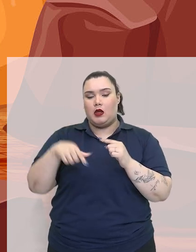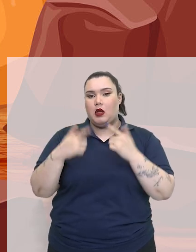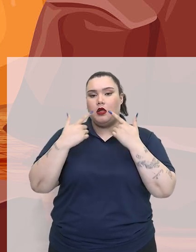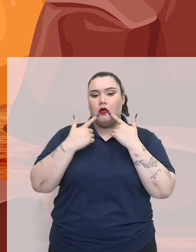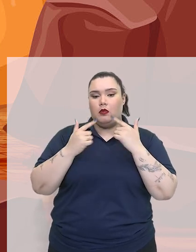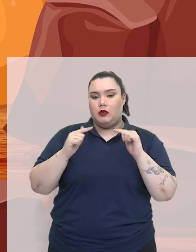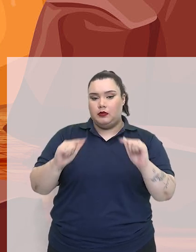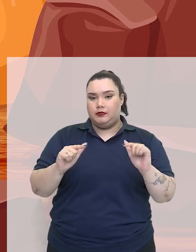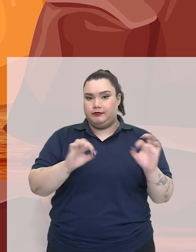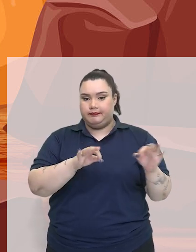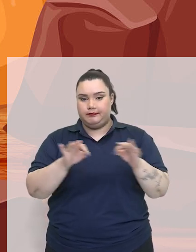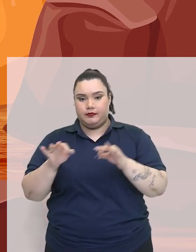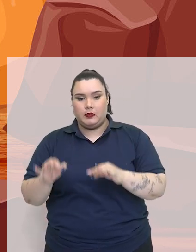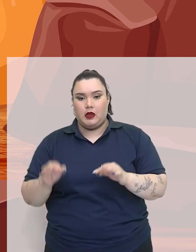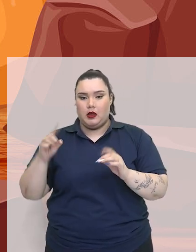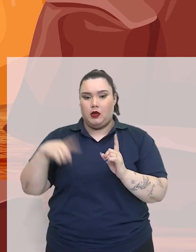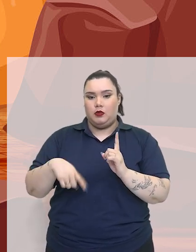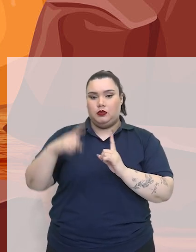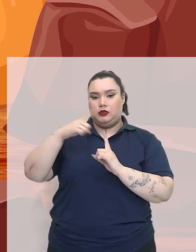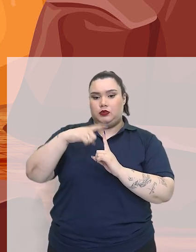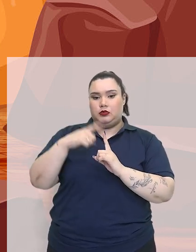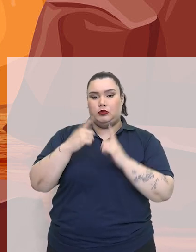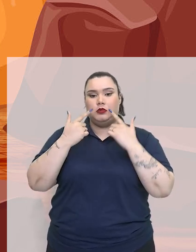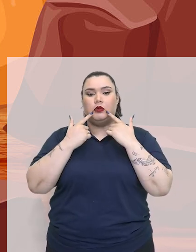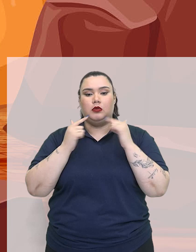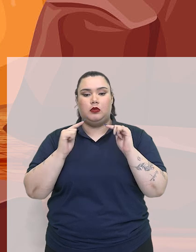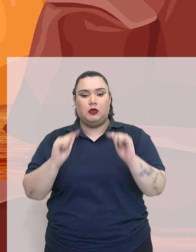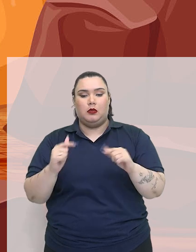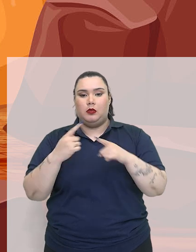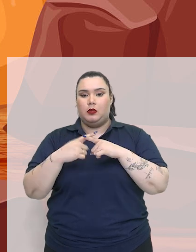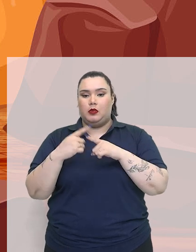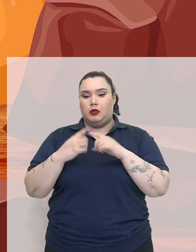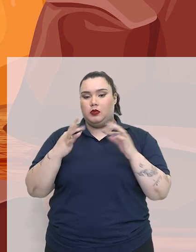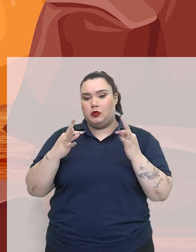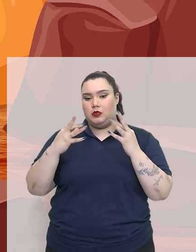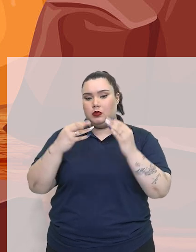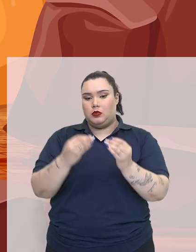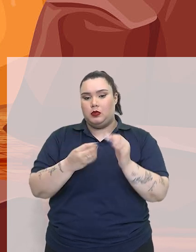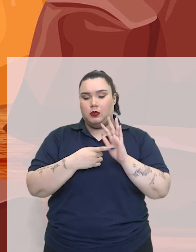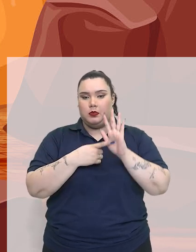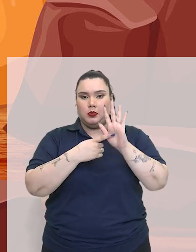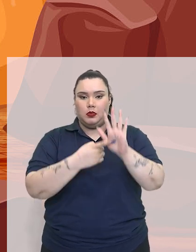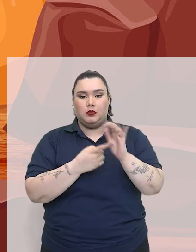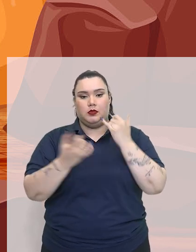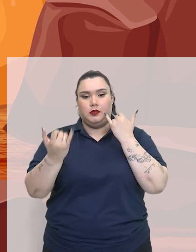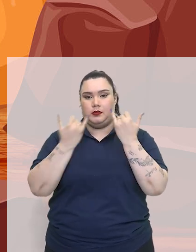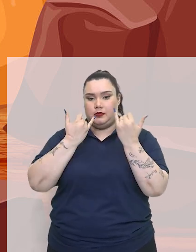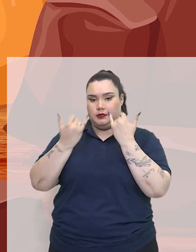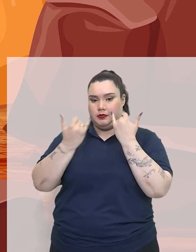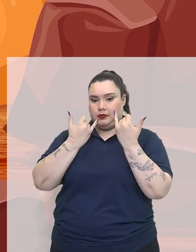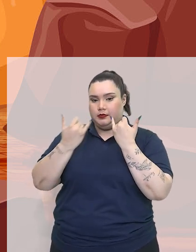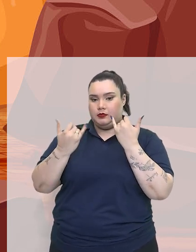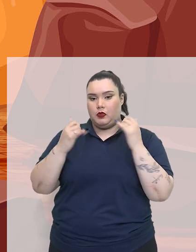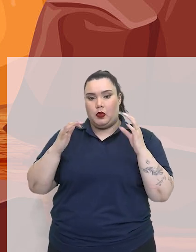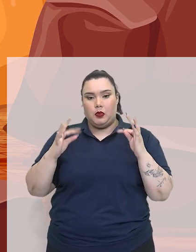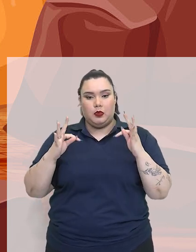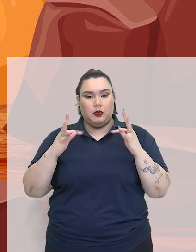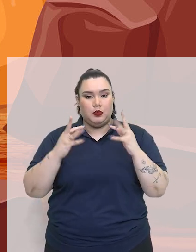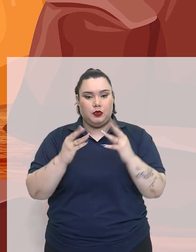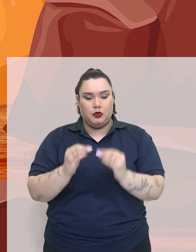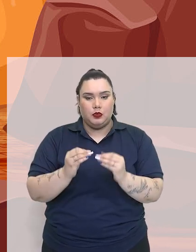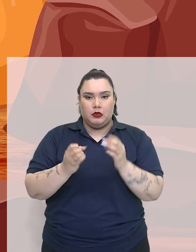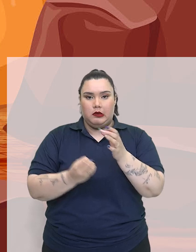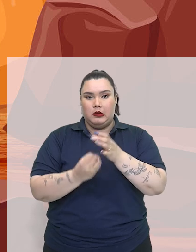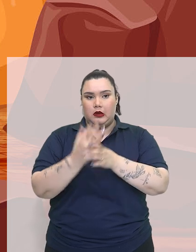Linguagem. Ela é uma linguagem por quê? Porque todos eles transmitem uma informação. Tudo que é construído